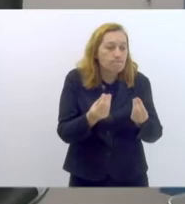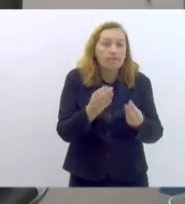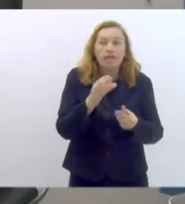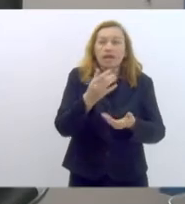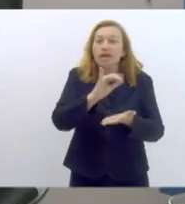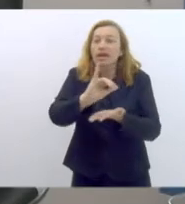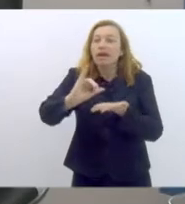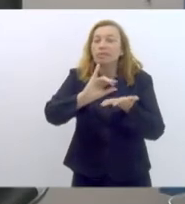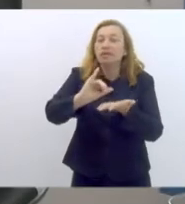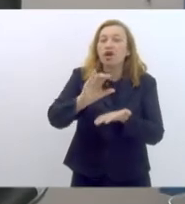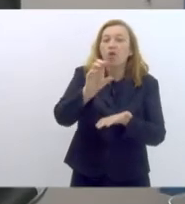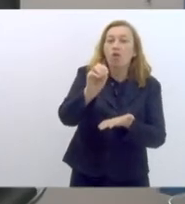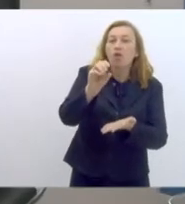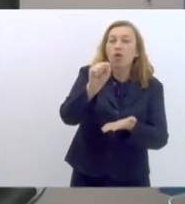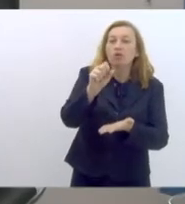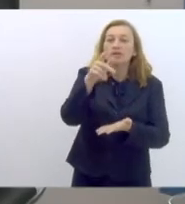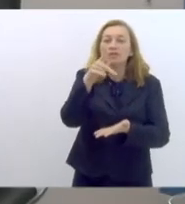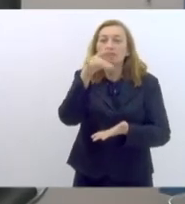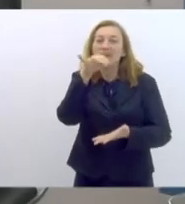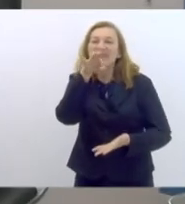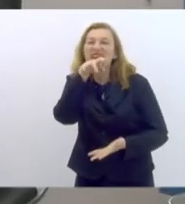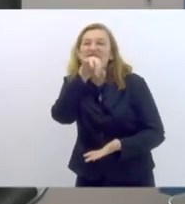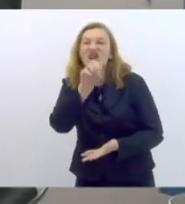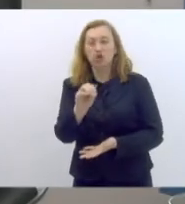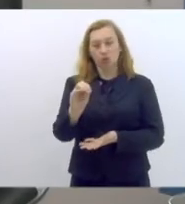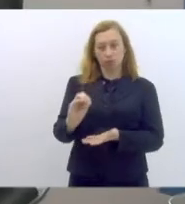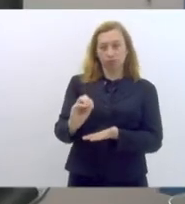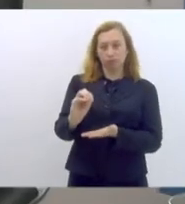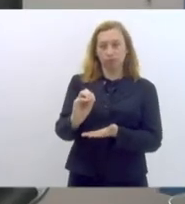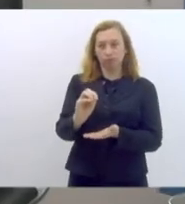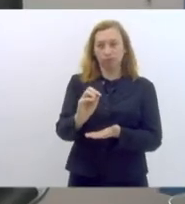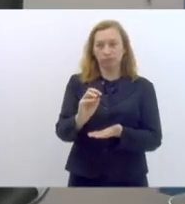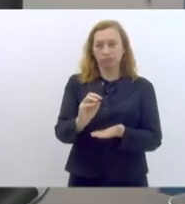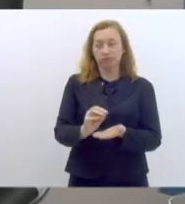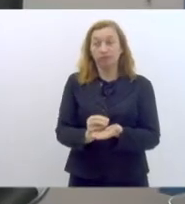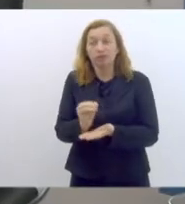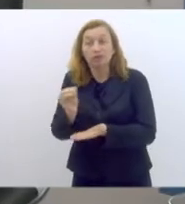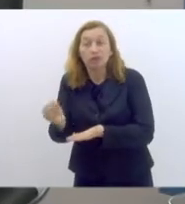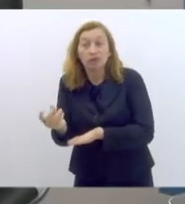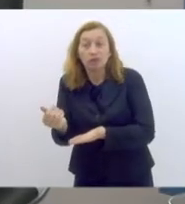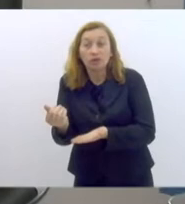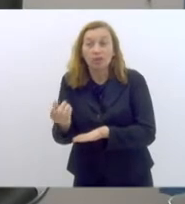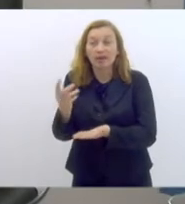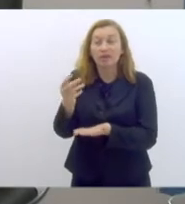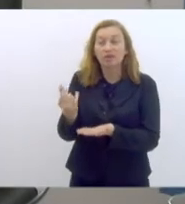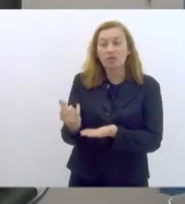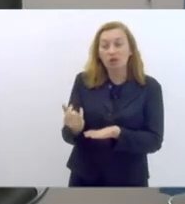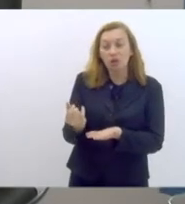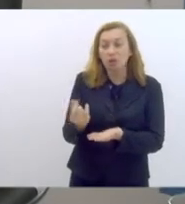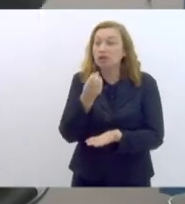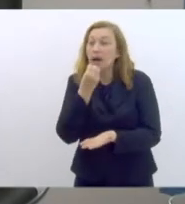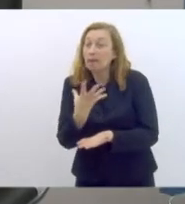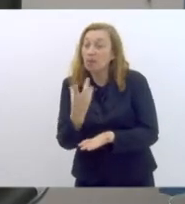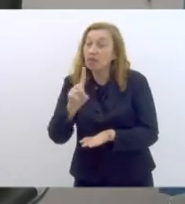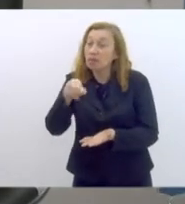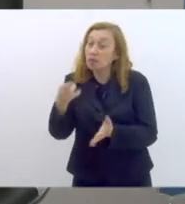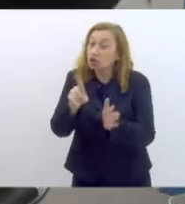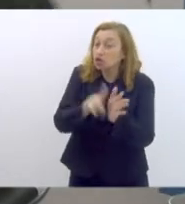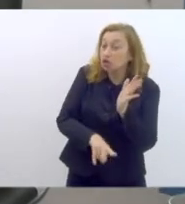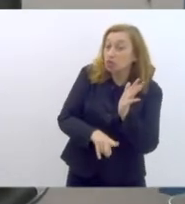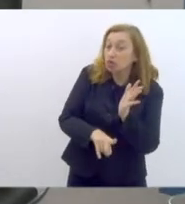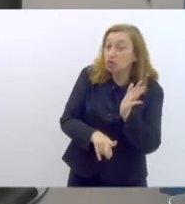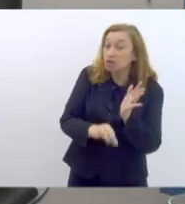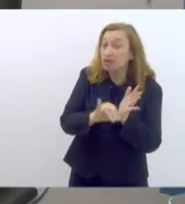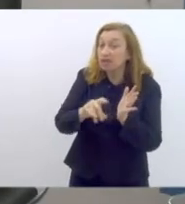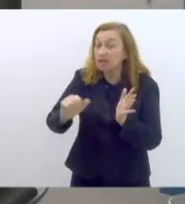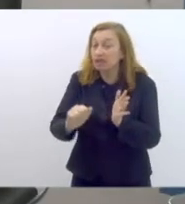Capital hospedeiro. O cara bota enquanto a taxa Selic está boa, tudo bem. A taxa Selic diminuiu,